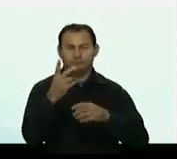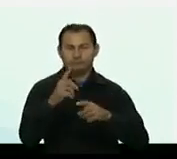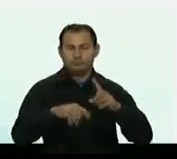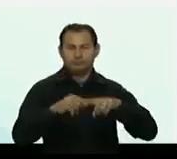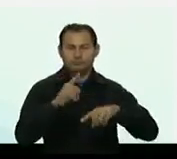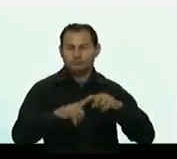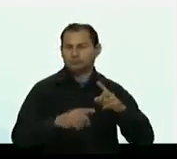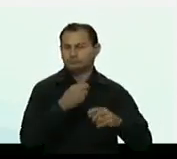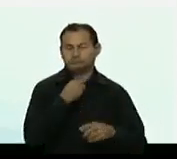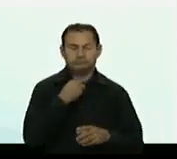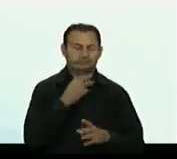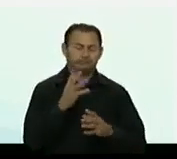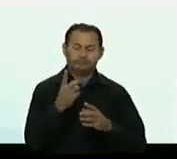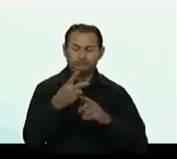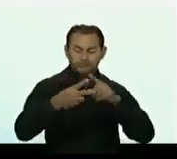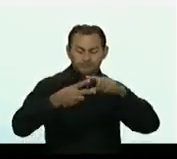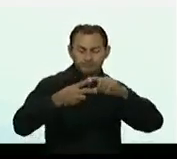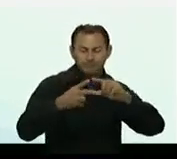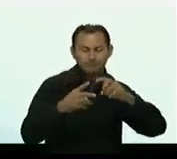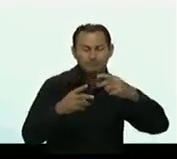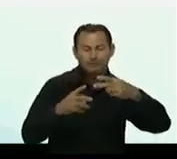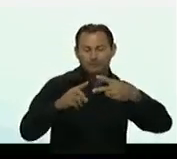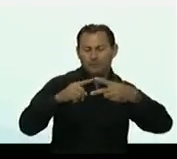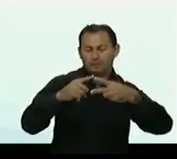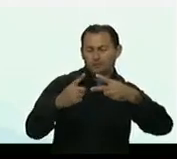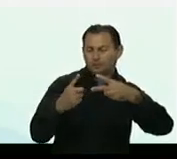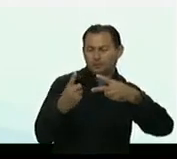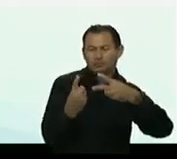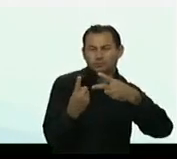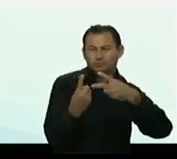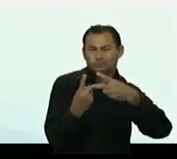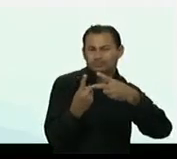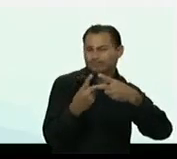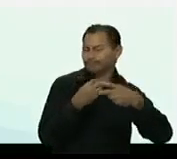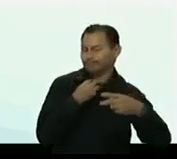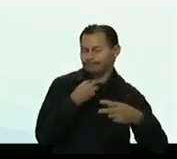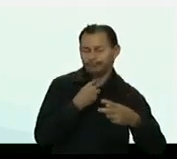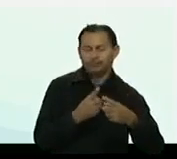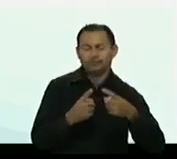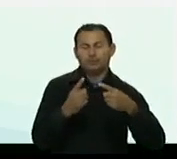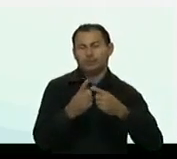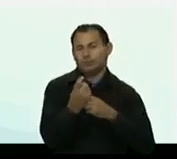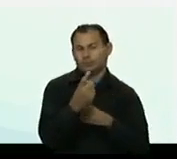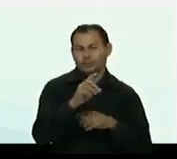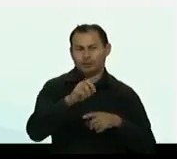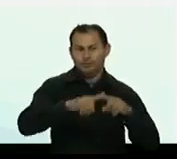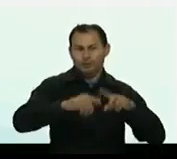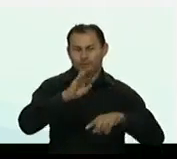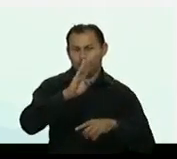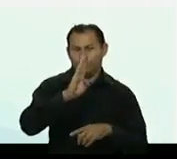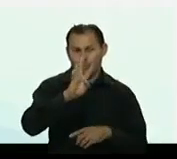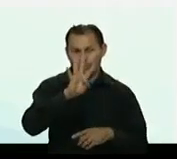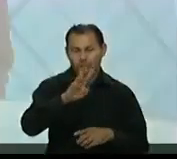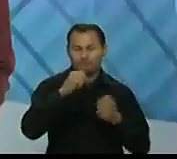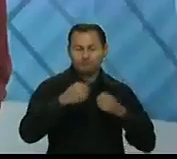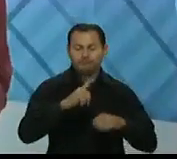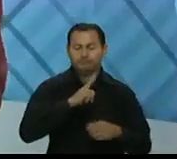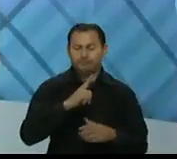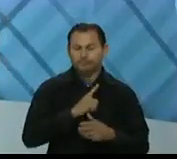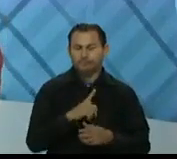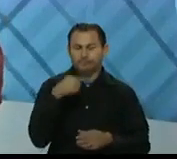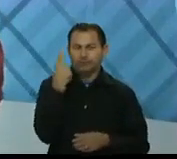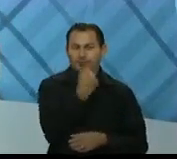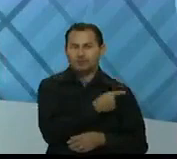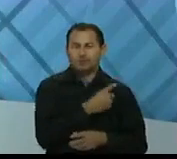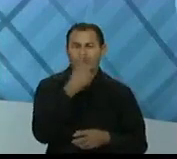elementos. E não pode acontecer isso, porque é um único elemento que esse 4 deve ter, certo? Então, analisando ali essa situação, nós